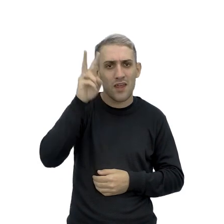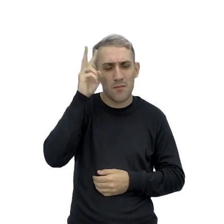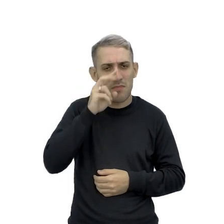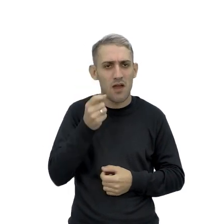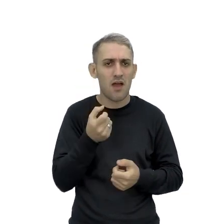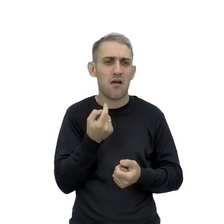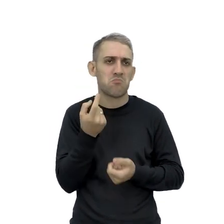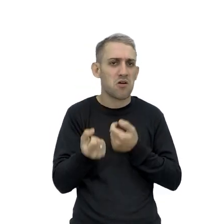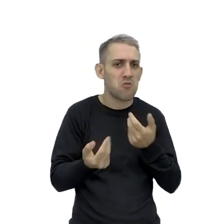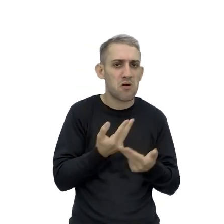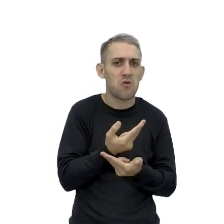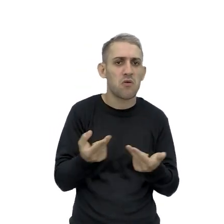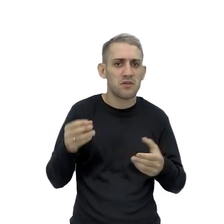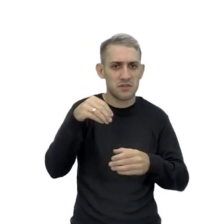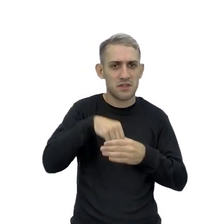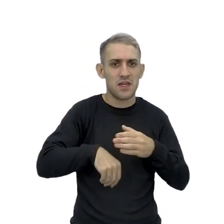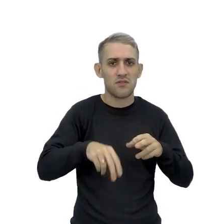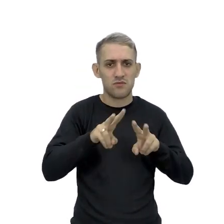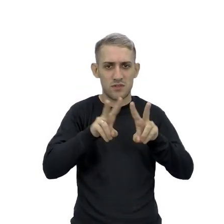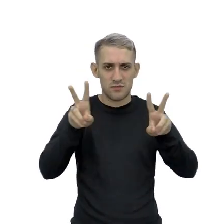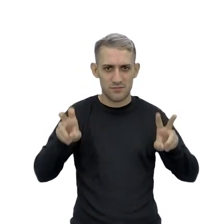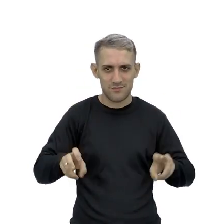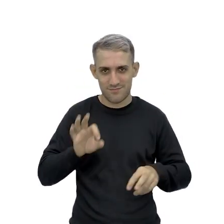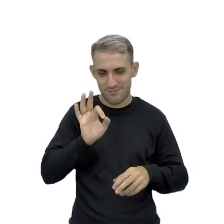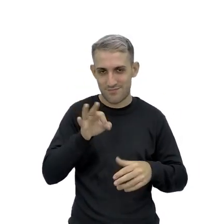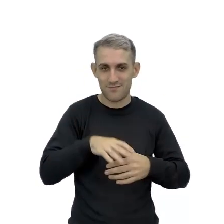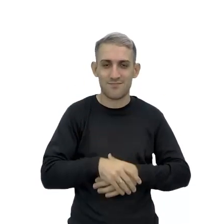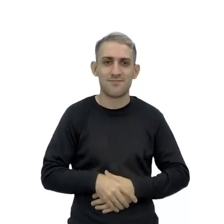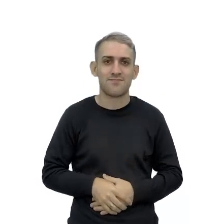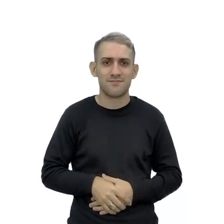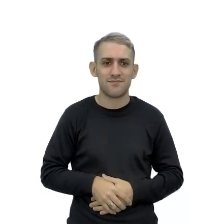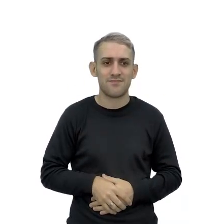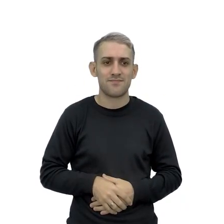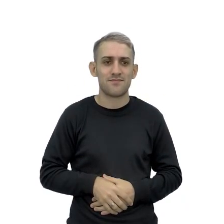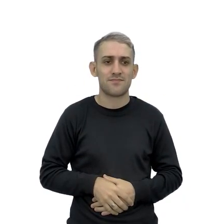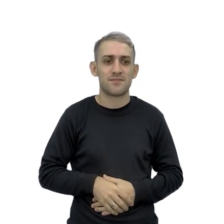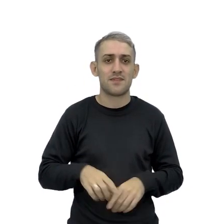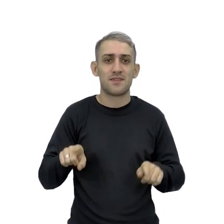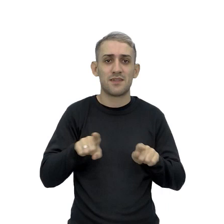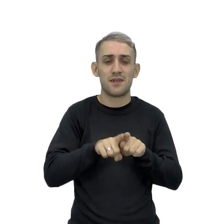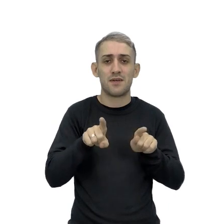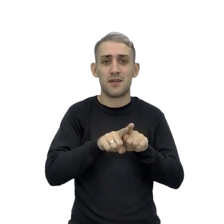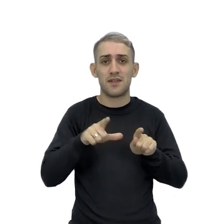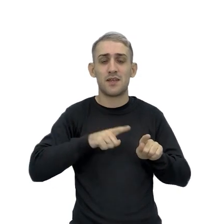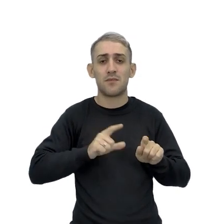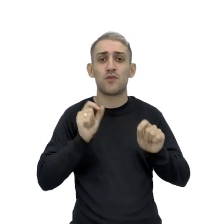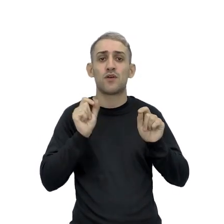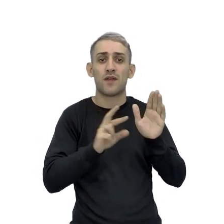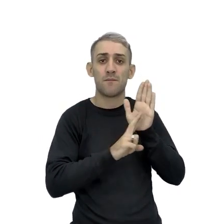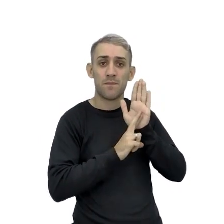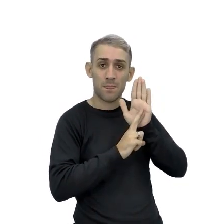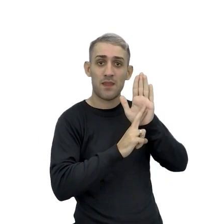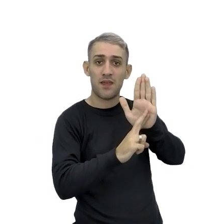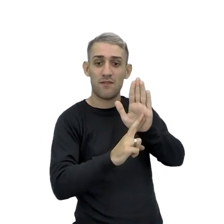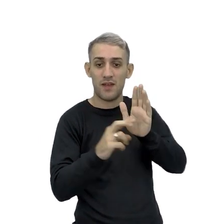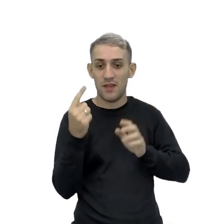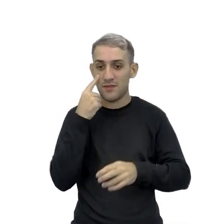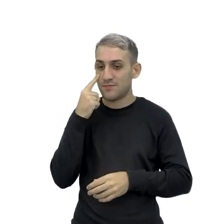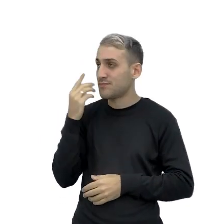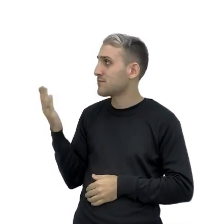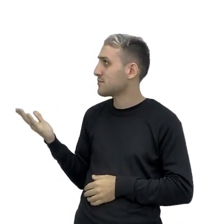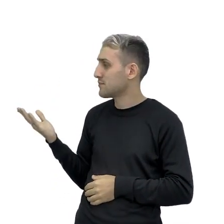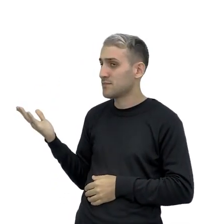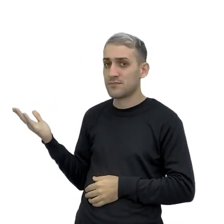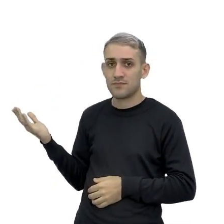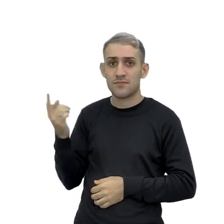alguma coisa dentro desses temas, tá certo? Nós deixamos aqui para vocês as nossas referências e